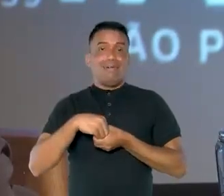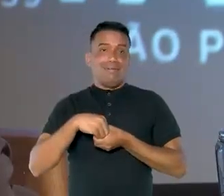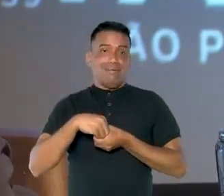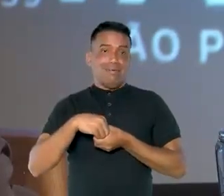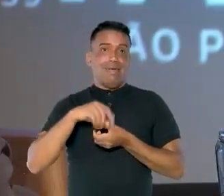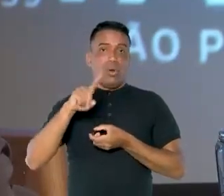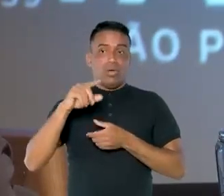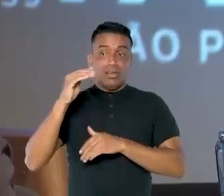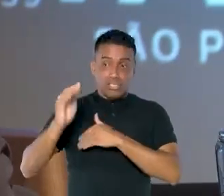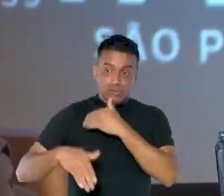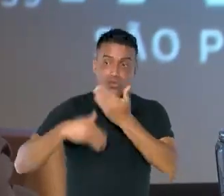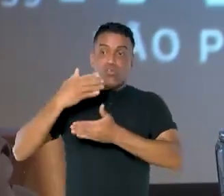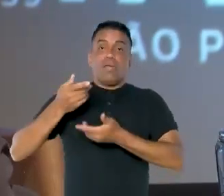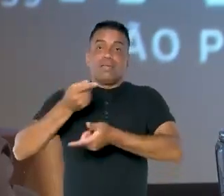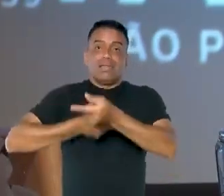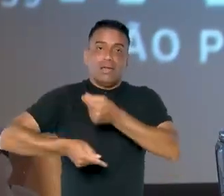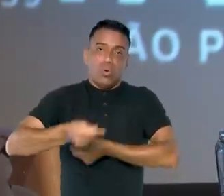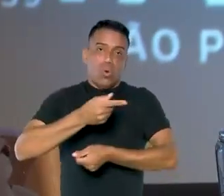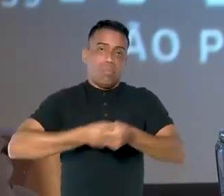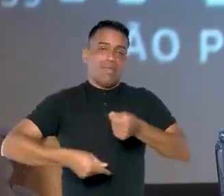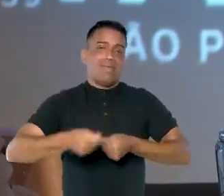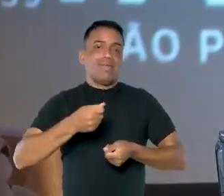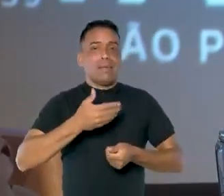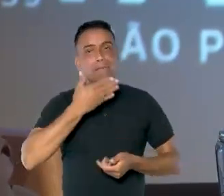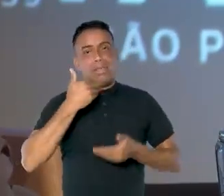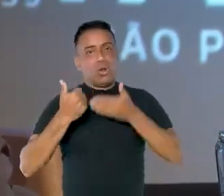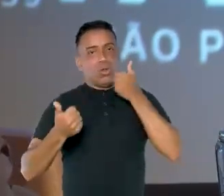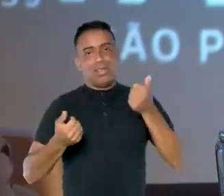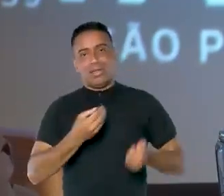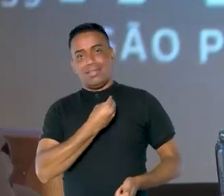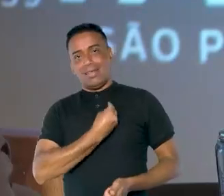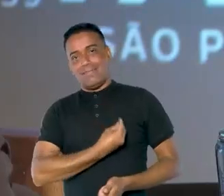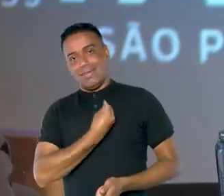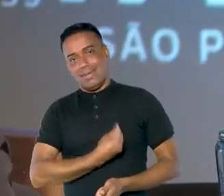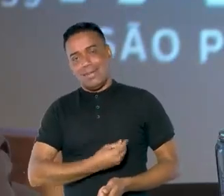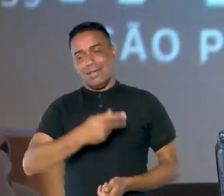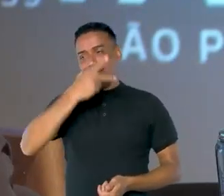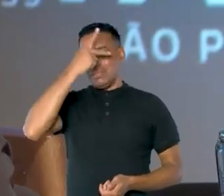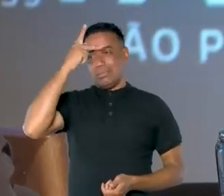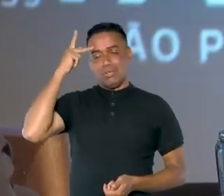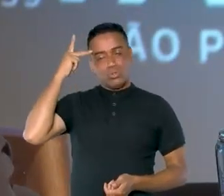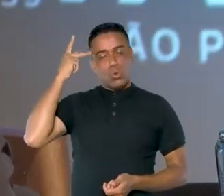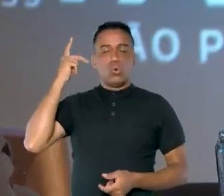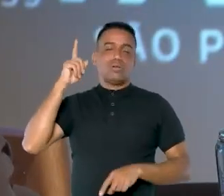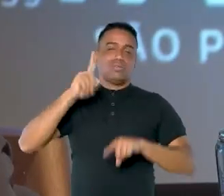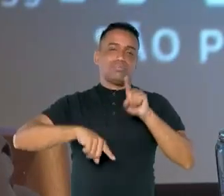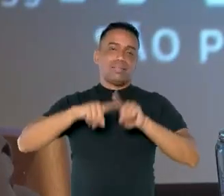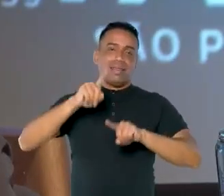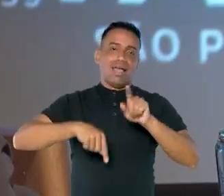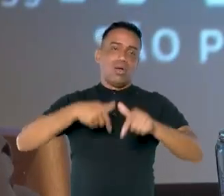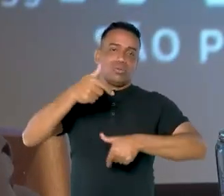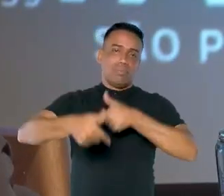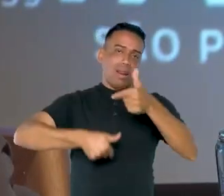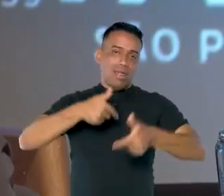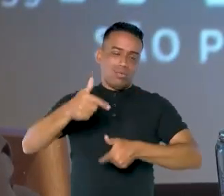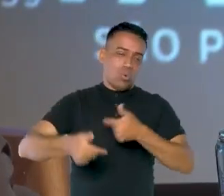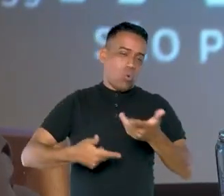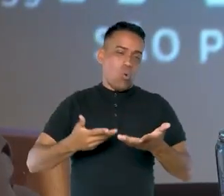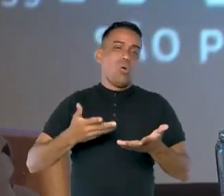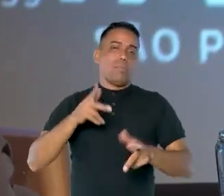pelo crescimento econômico e pela melhoria imediata das condições materiais da população,